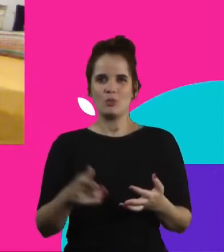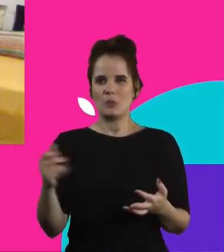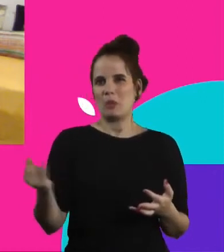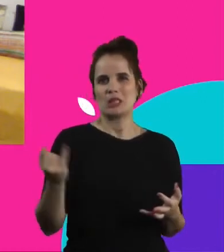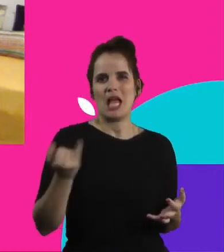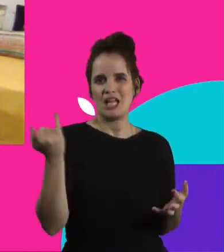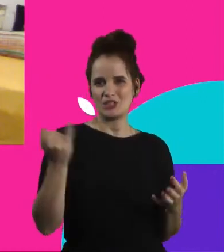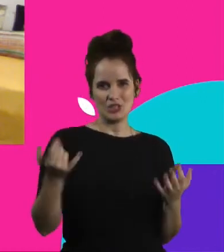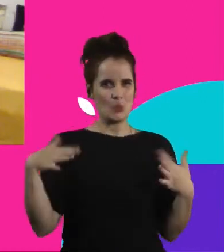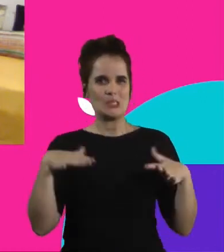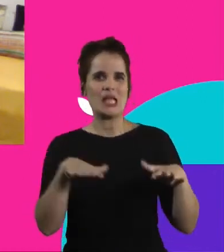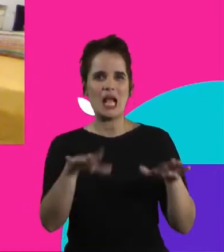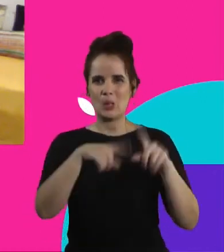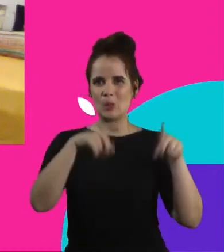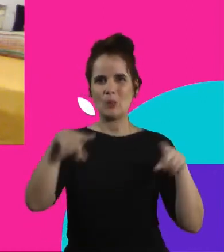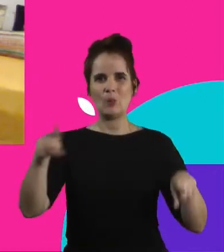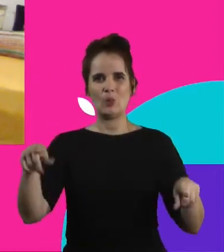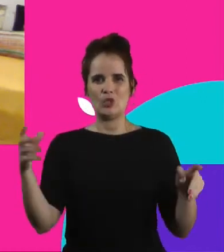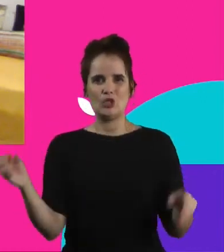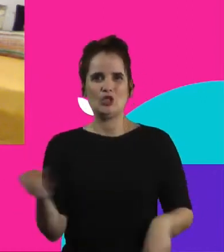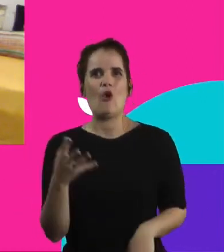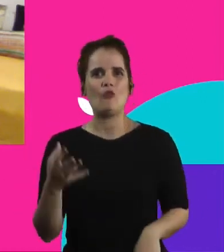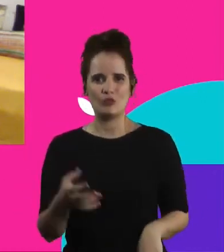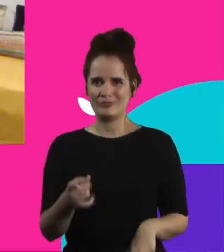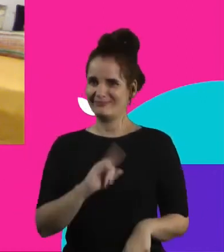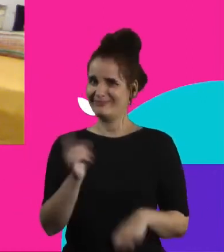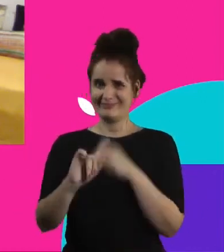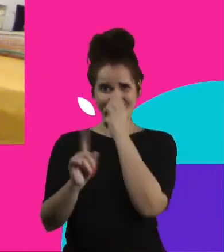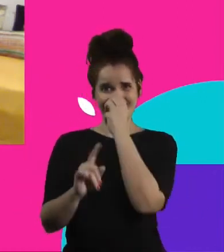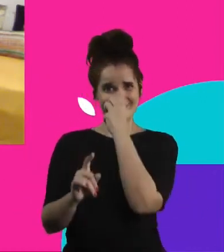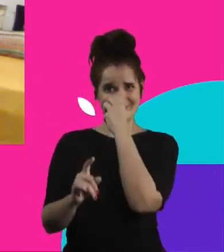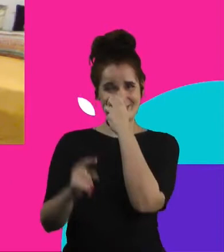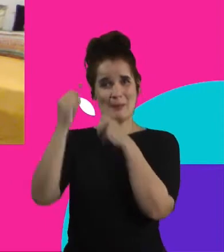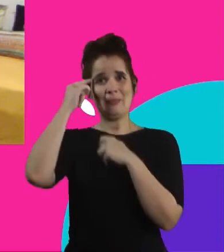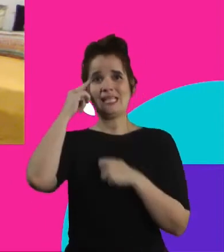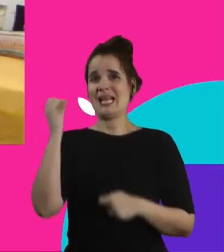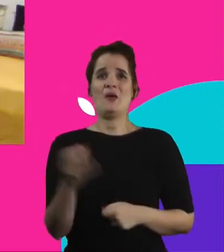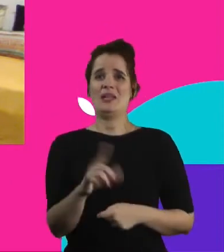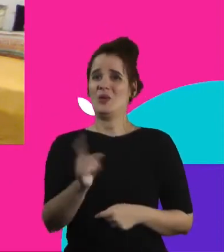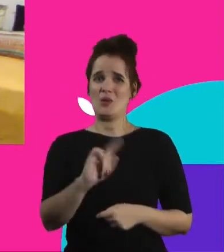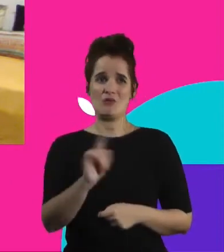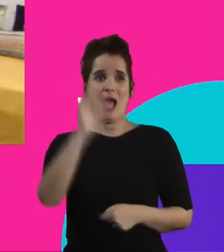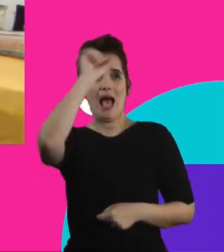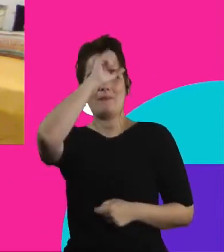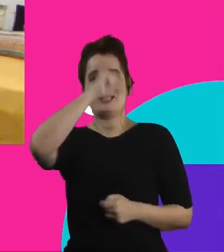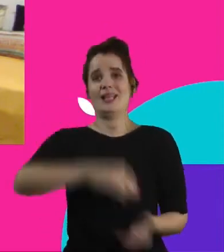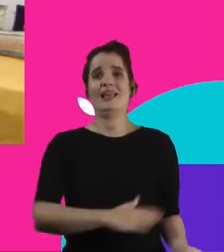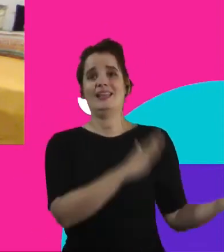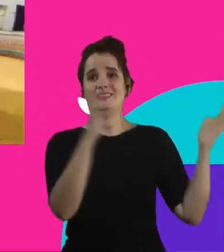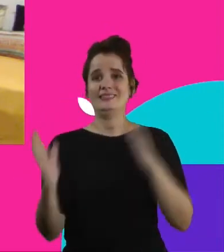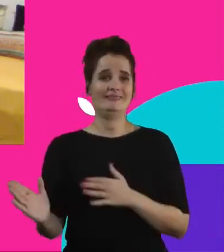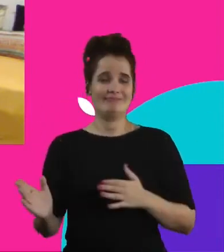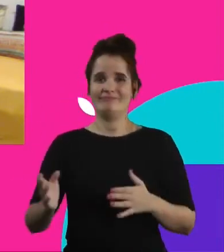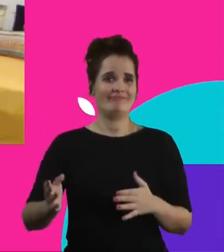novo, né? O lifelong learning, né? Enfim, então, gente, como se fosse muito novo, né? O aprendizado contínuo